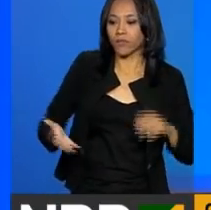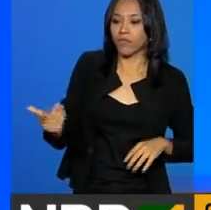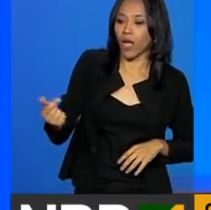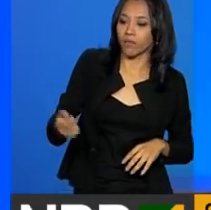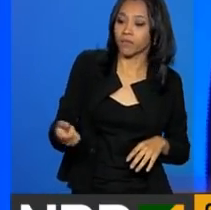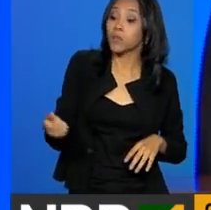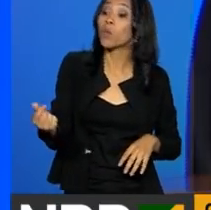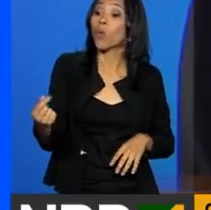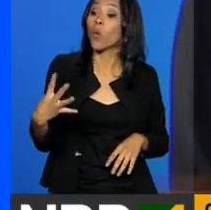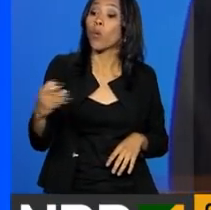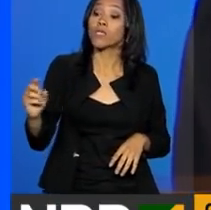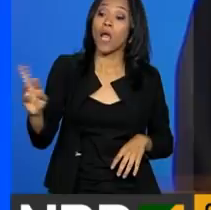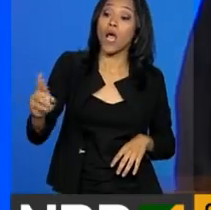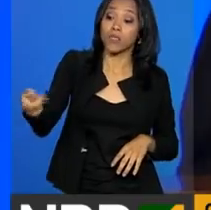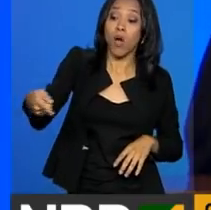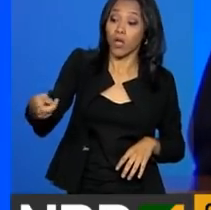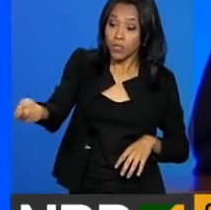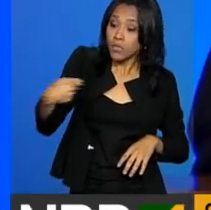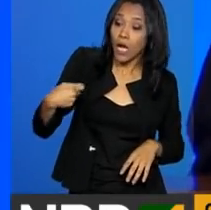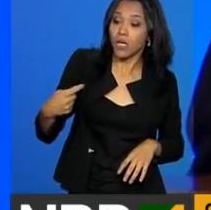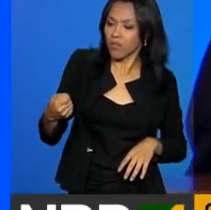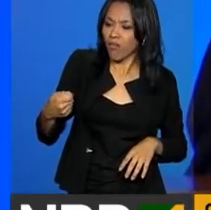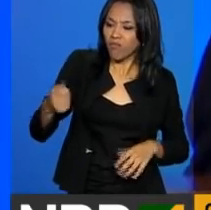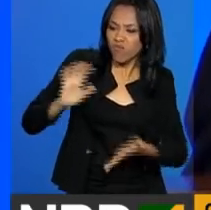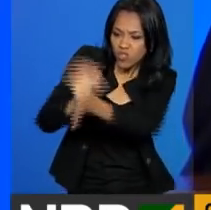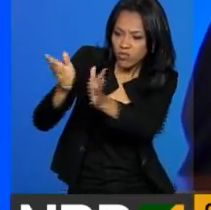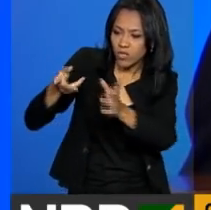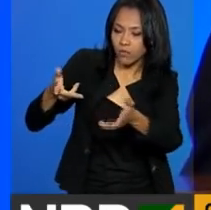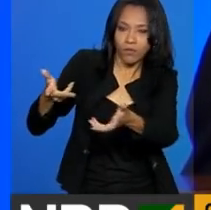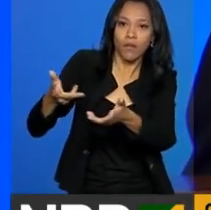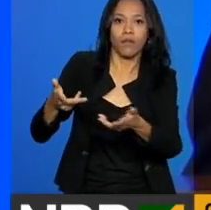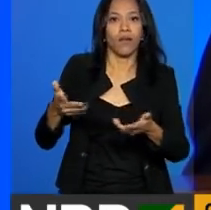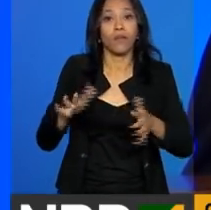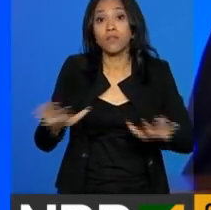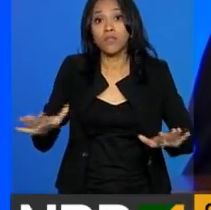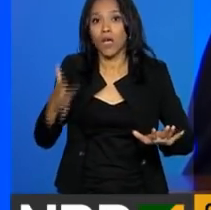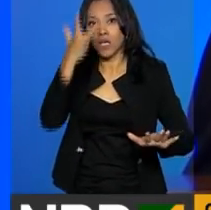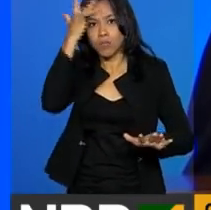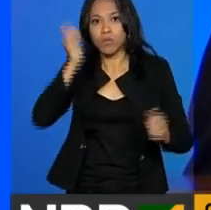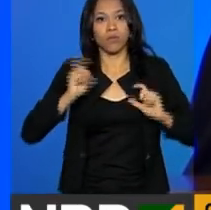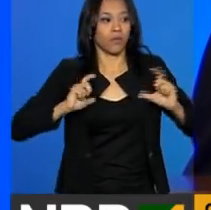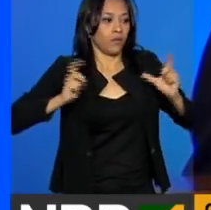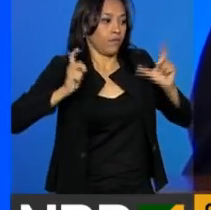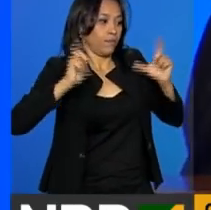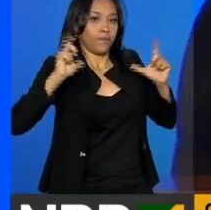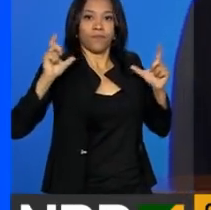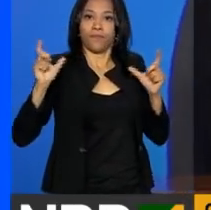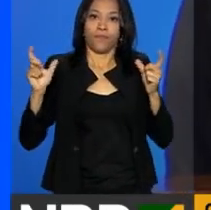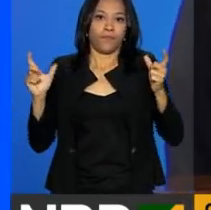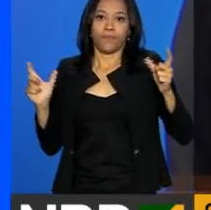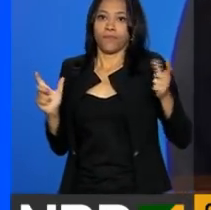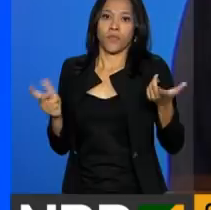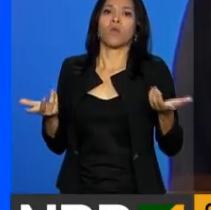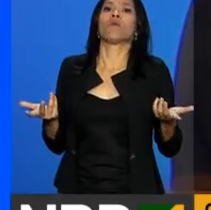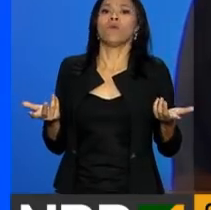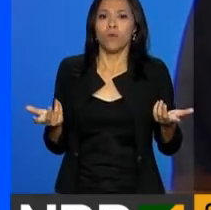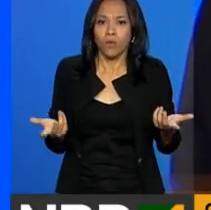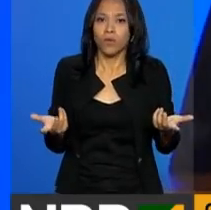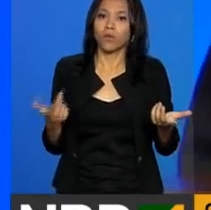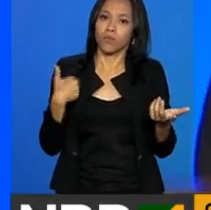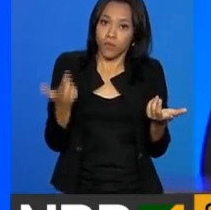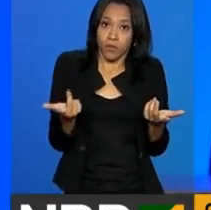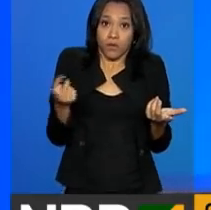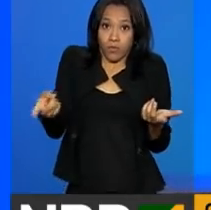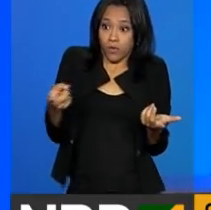400 reais por mês senão nós destruímos está aqui né veja veja o país em que nós vivemos as pessoas cobrarem de uma